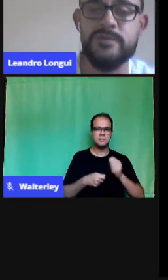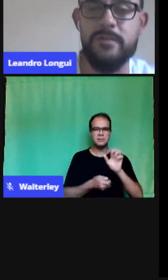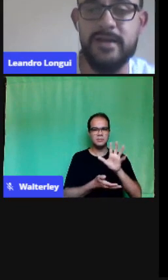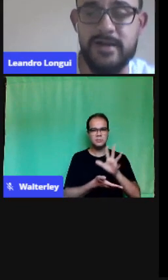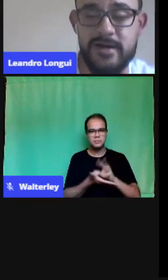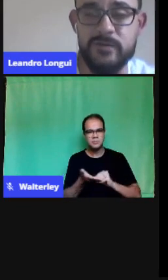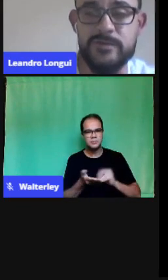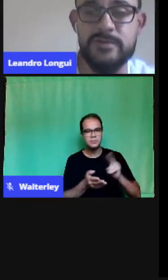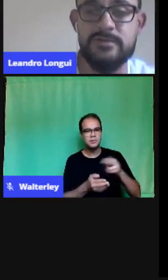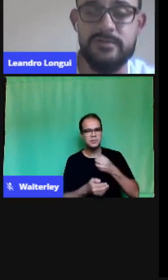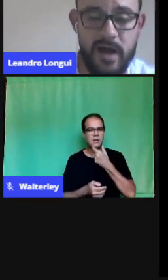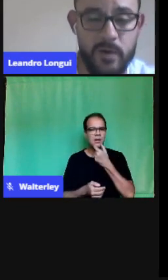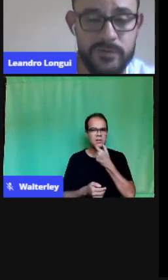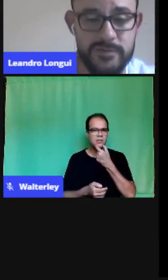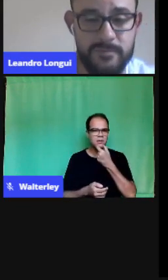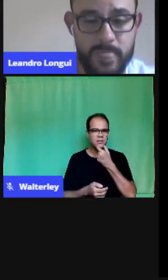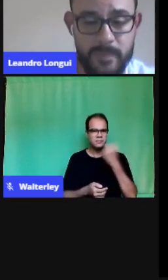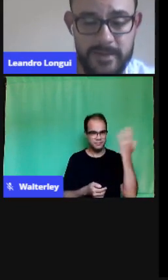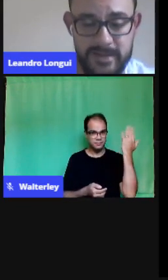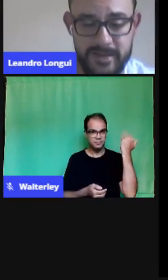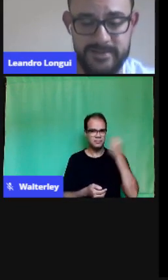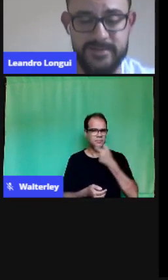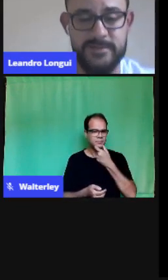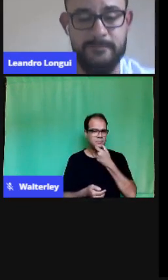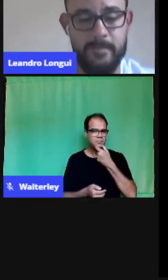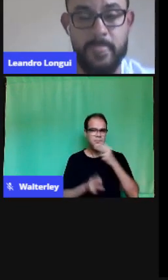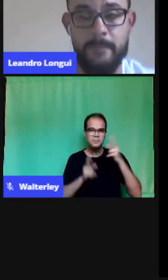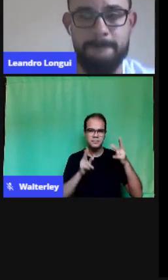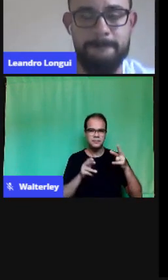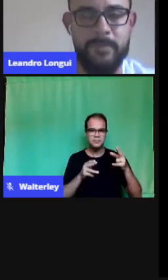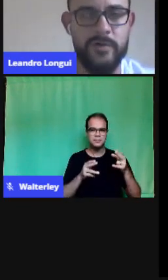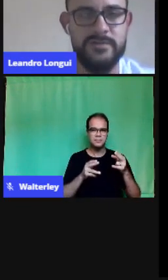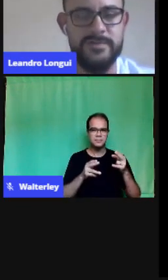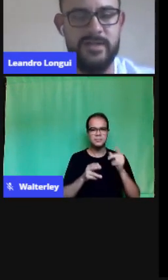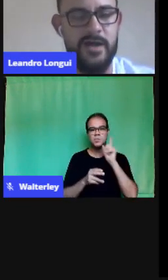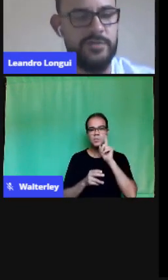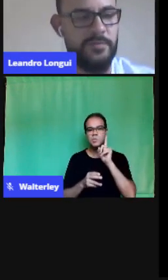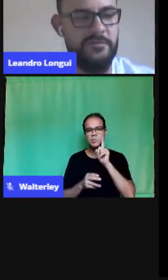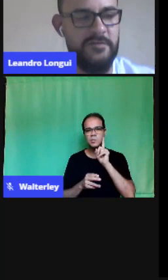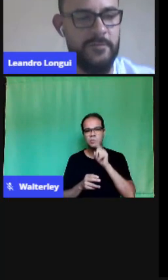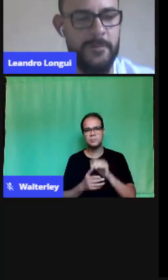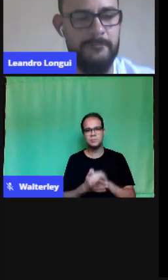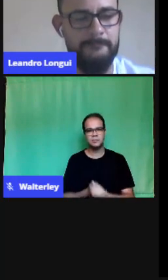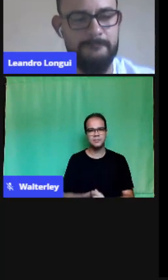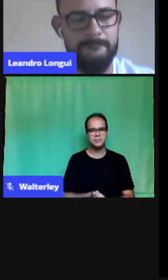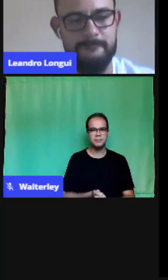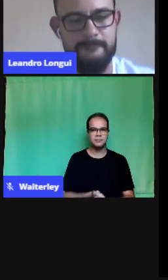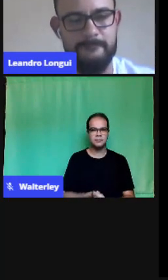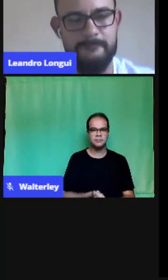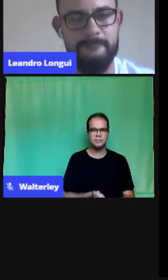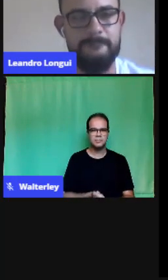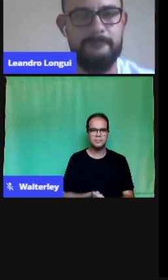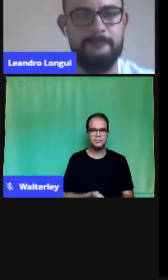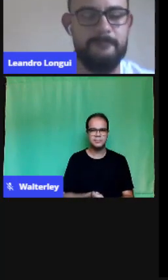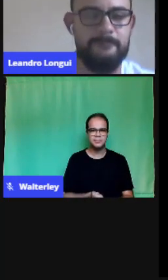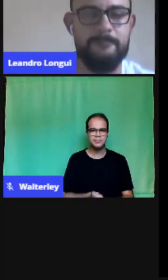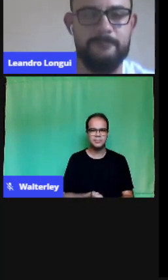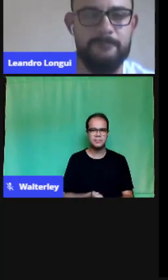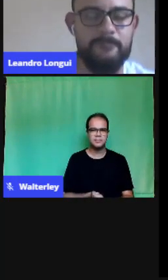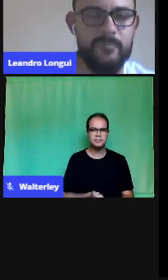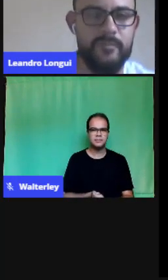fizeram os americanos aos ingleses. Próximo slide, por favor.